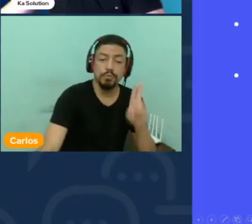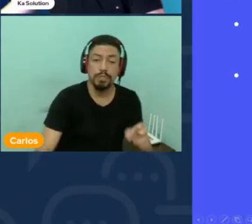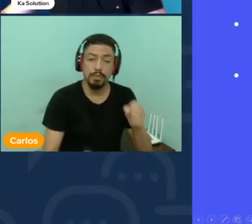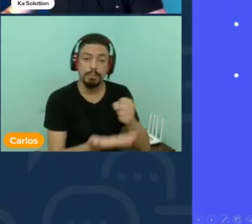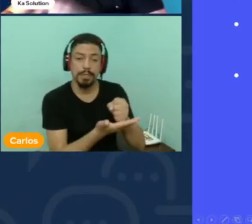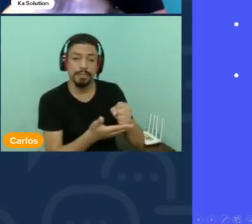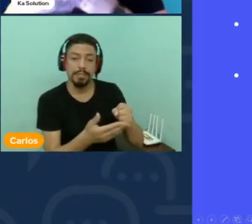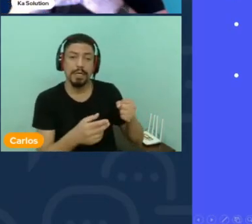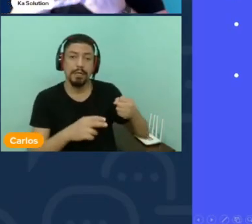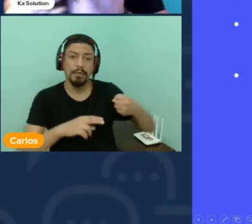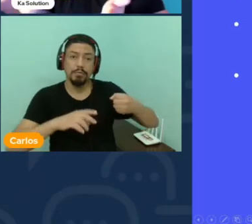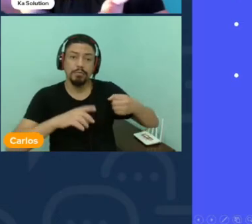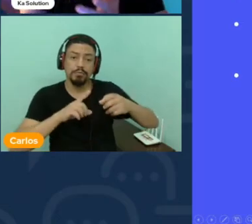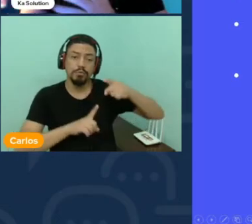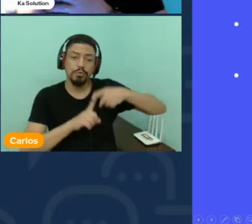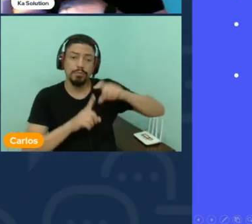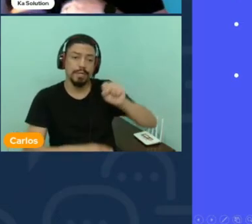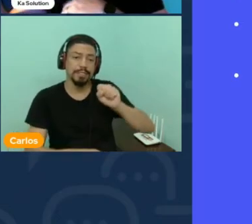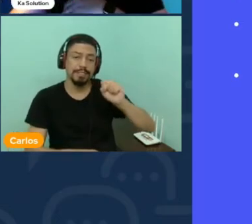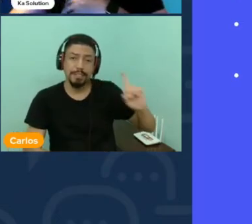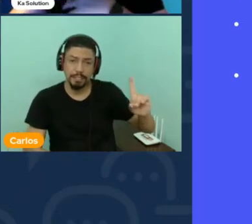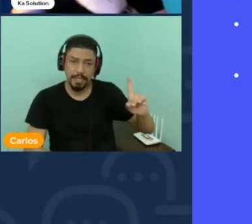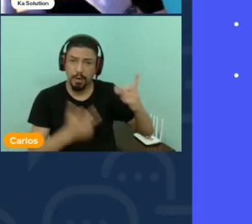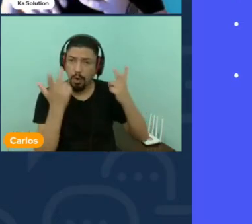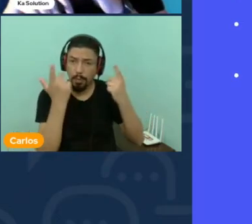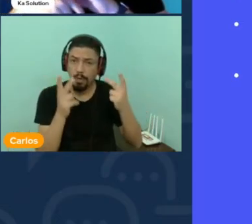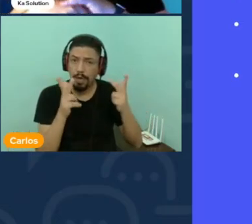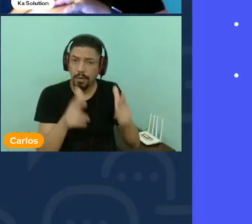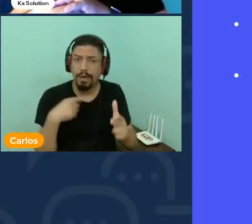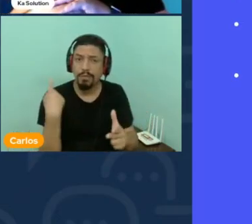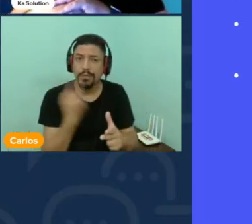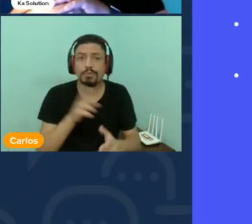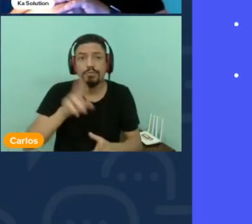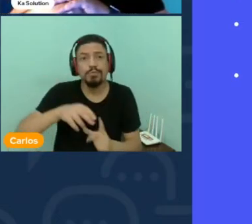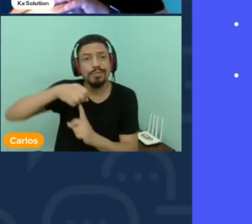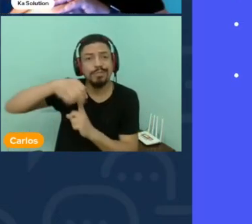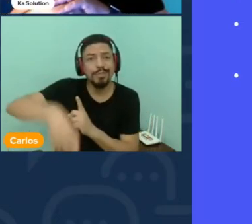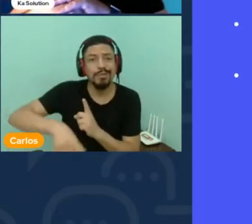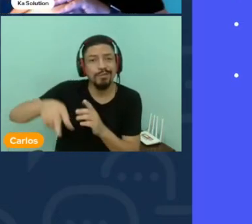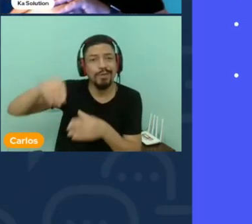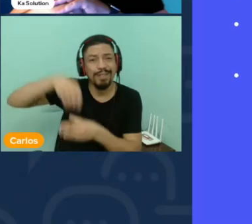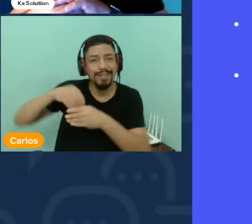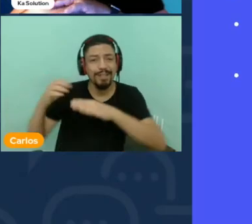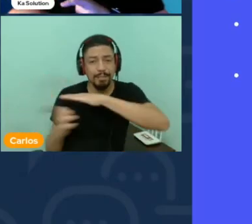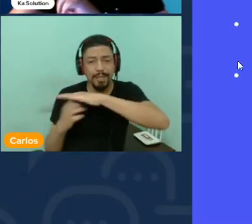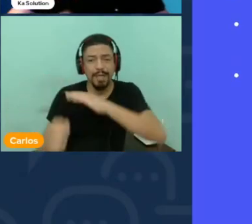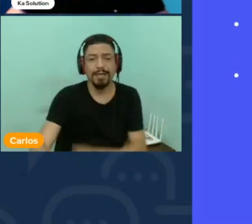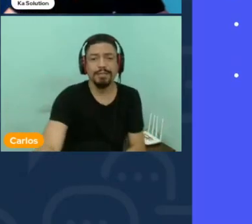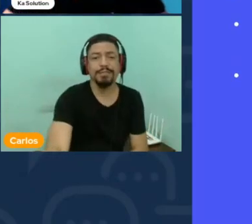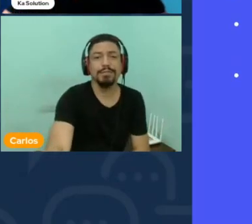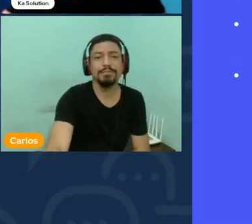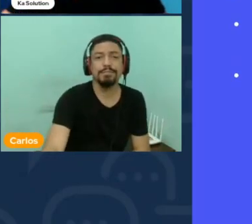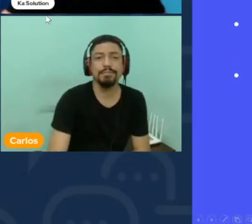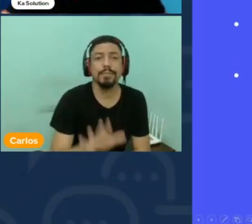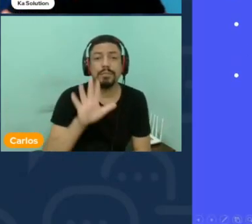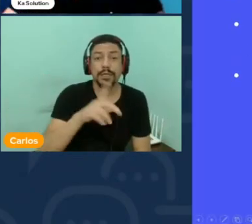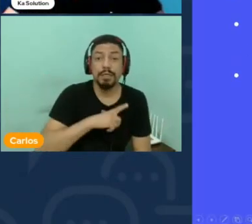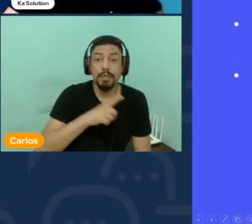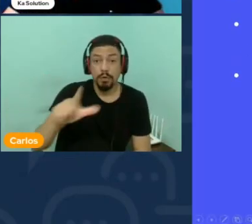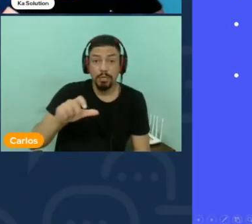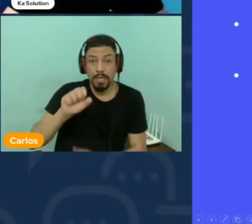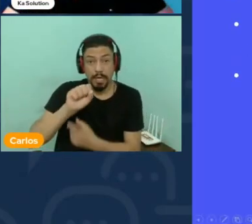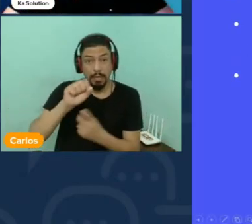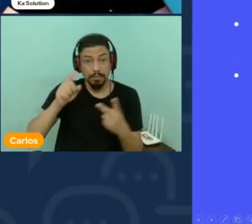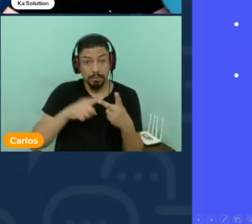SSD, SSDs comuns, como a gente usa nos nossos servidores na nossa empresa. Mas eu tenho os